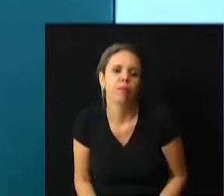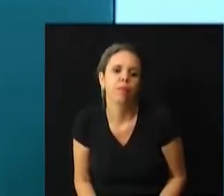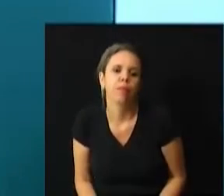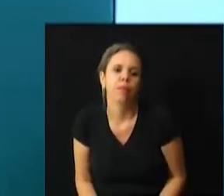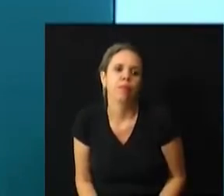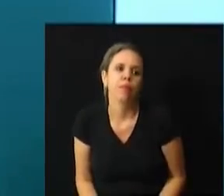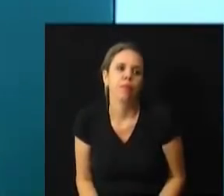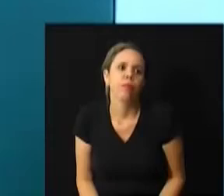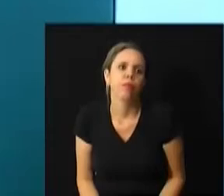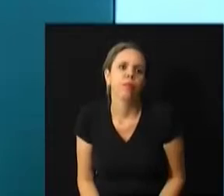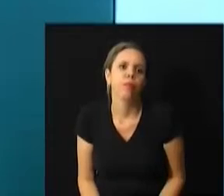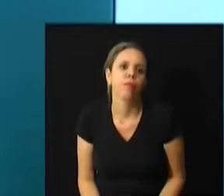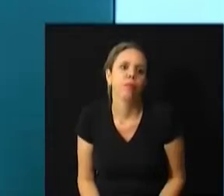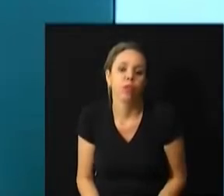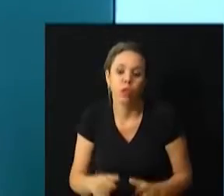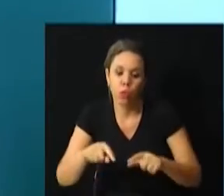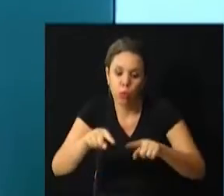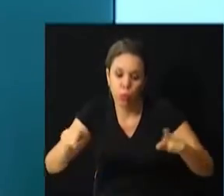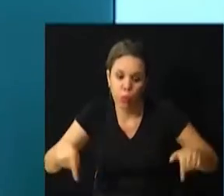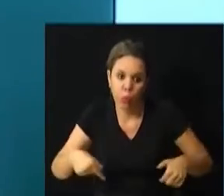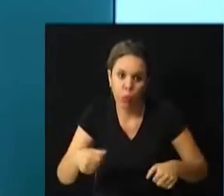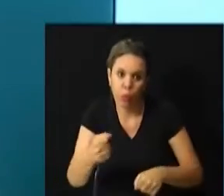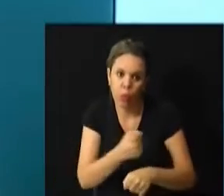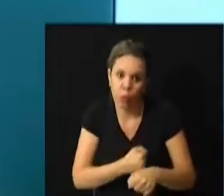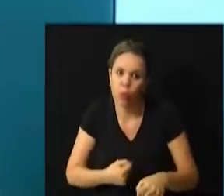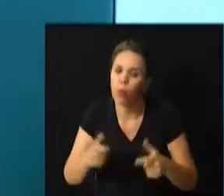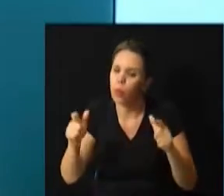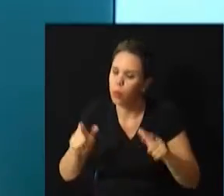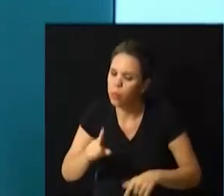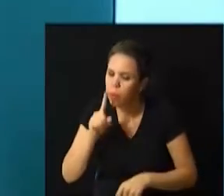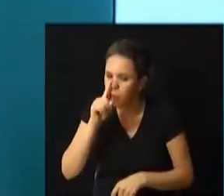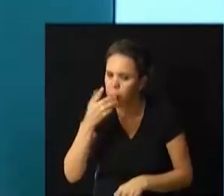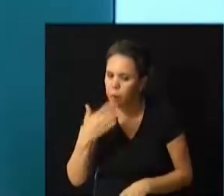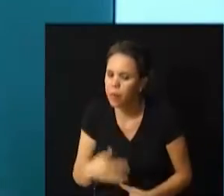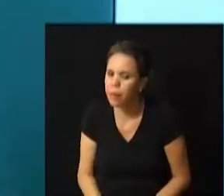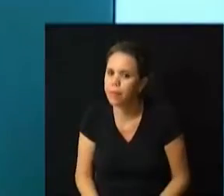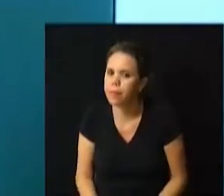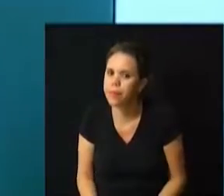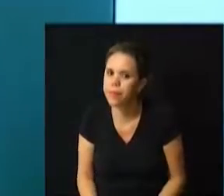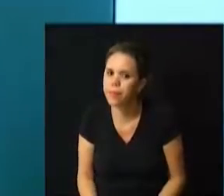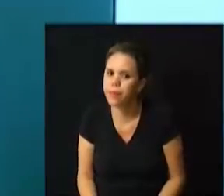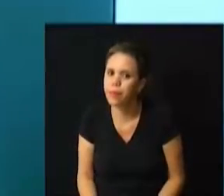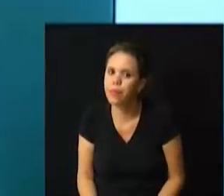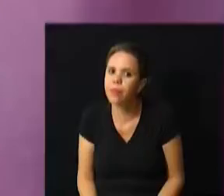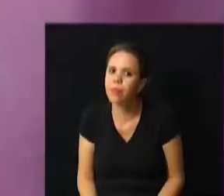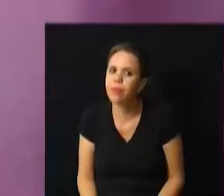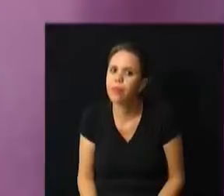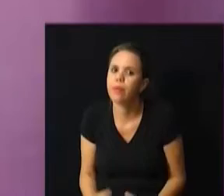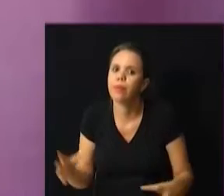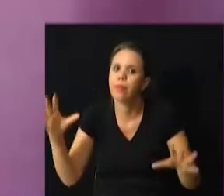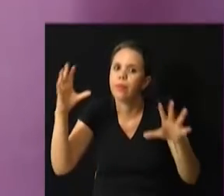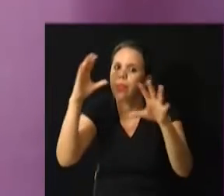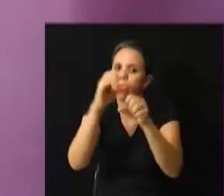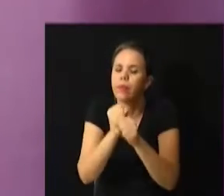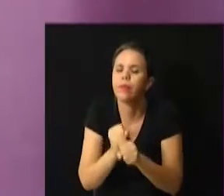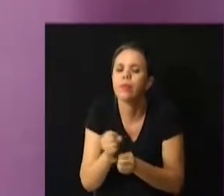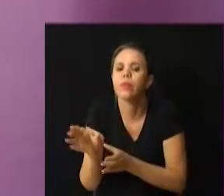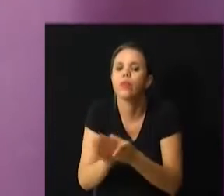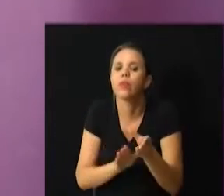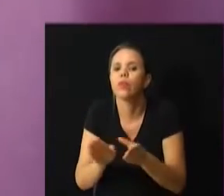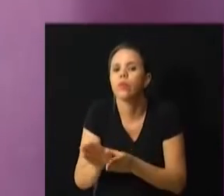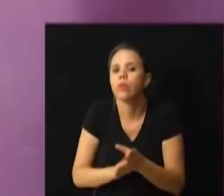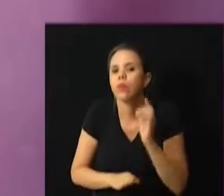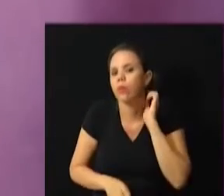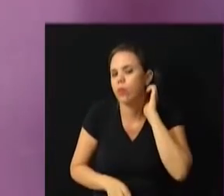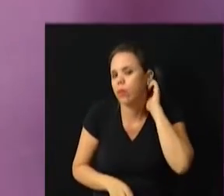coisa assim, né? A cozinha realmente é um lugar perigoso para a criança. Doutor, de uma maneira geral,